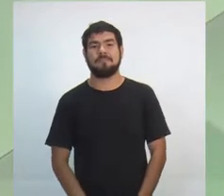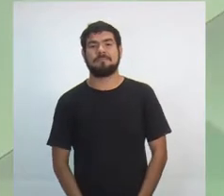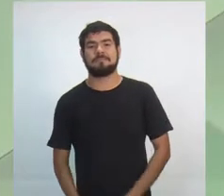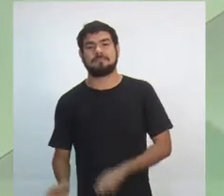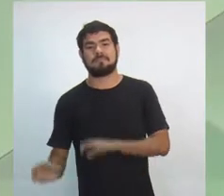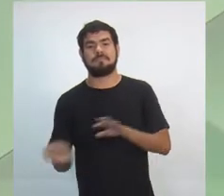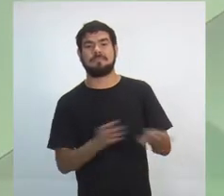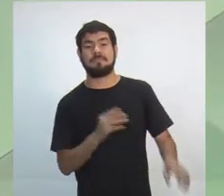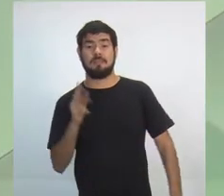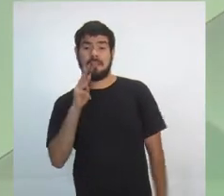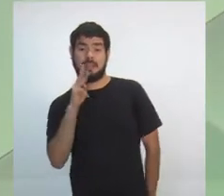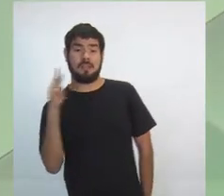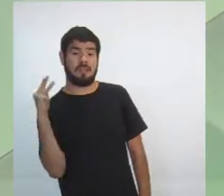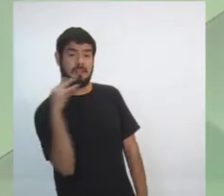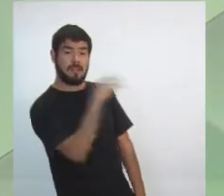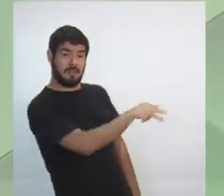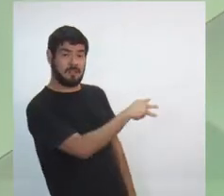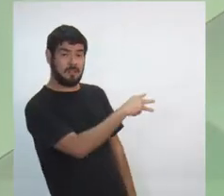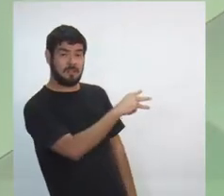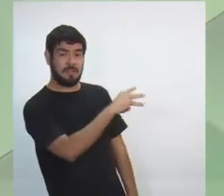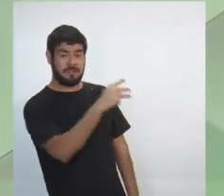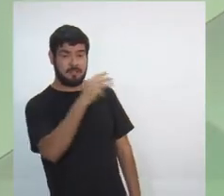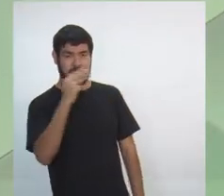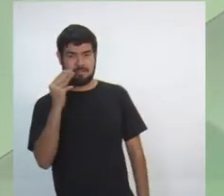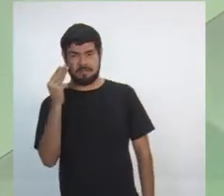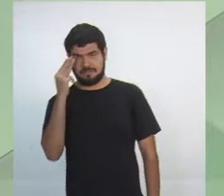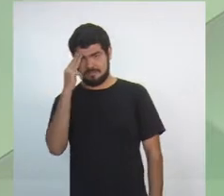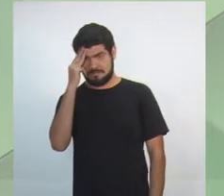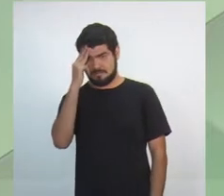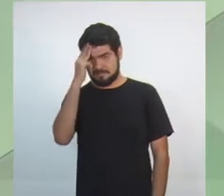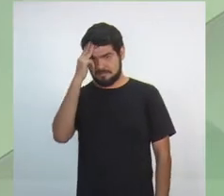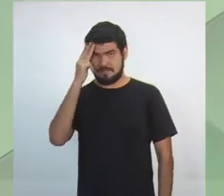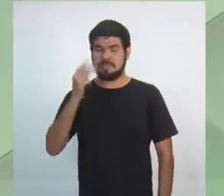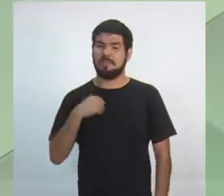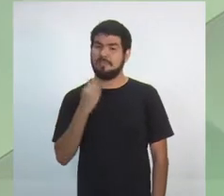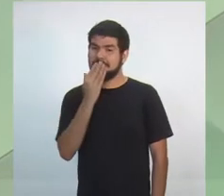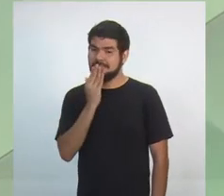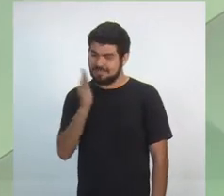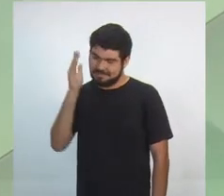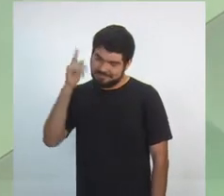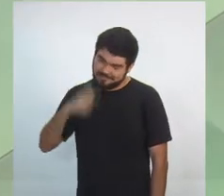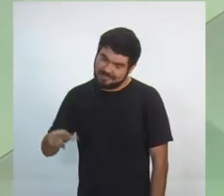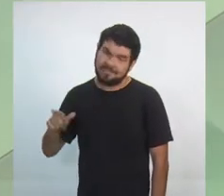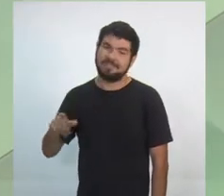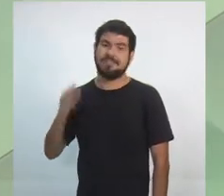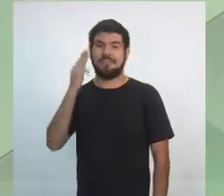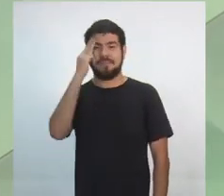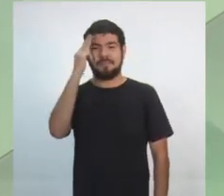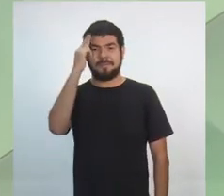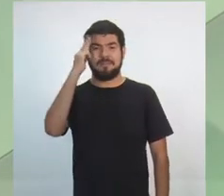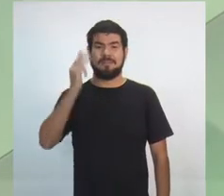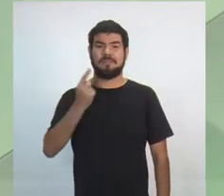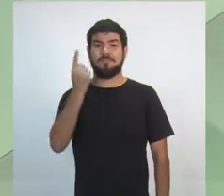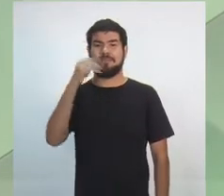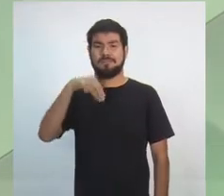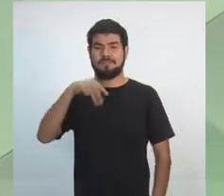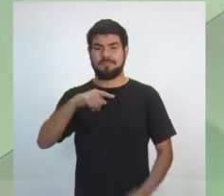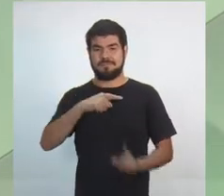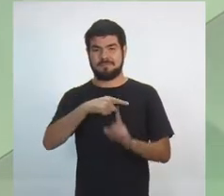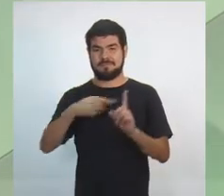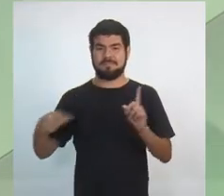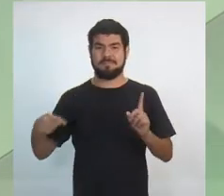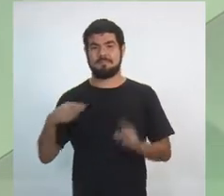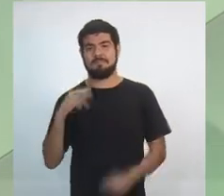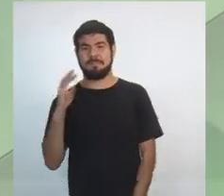1 minuto e 30 da réplica do candidato Wilson Lima acabou. E agora eu vou pedir de novo o cronômetro, porque o candidato Omar Aziz tem mais 1 minuto e 30